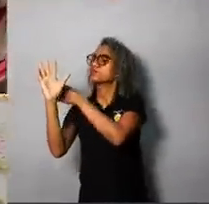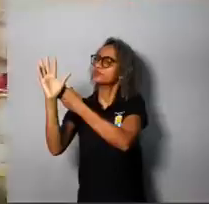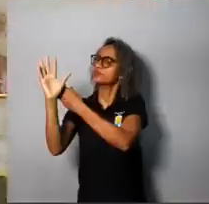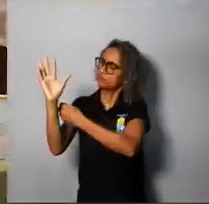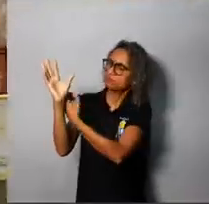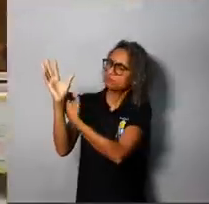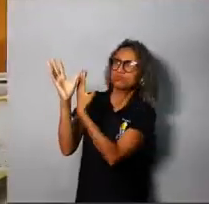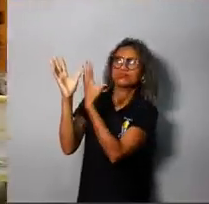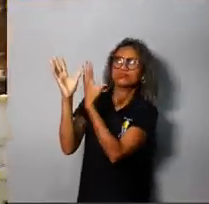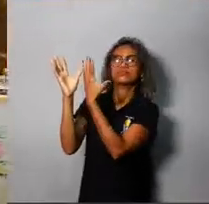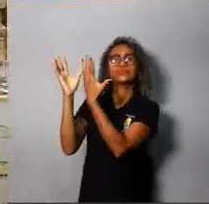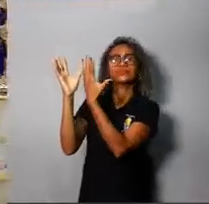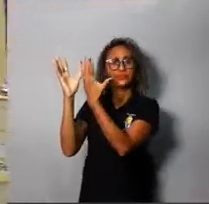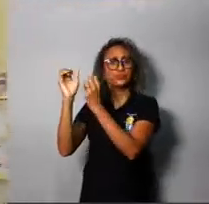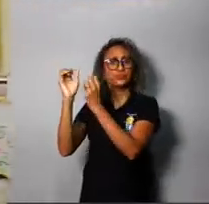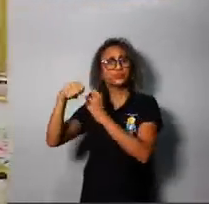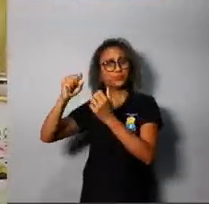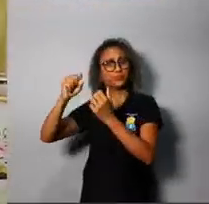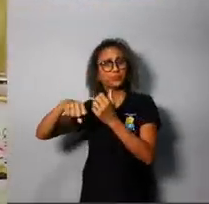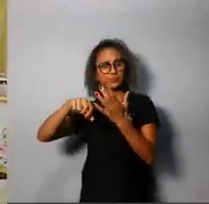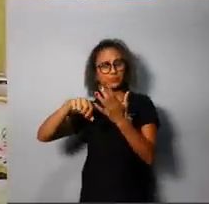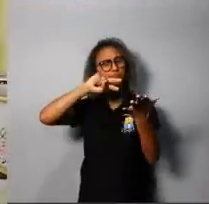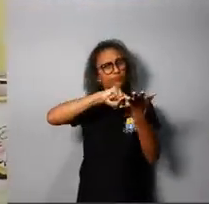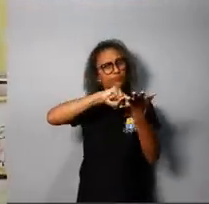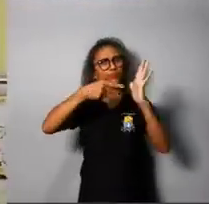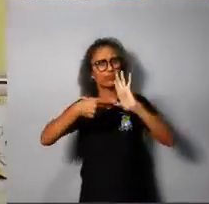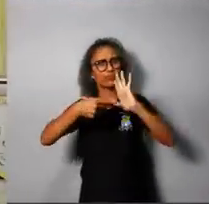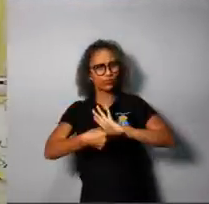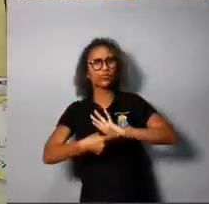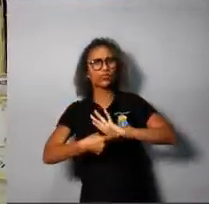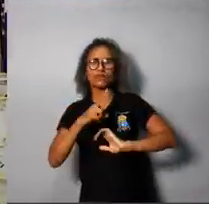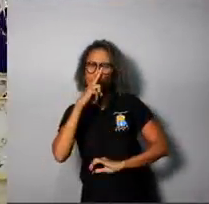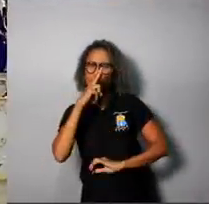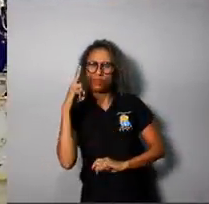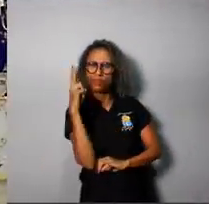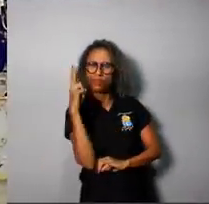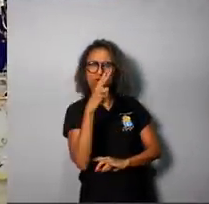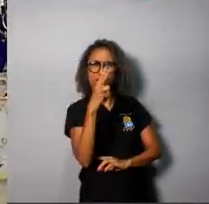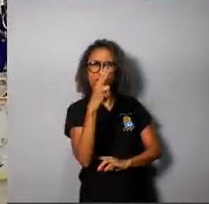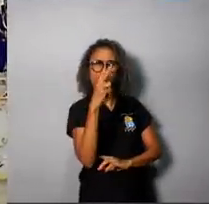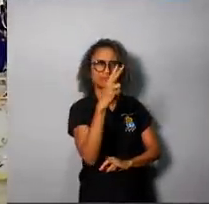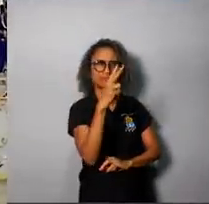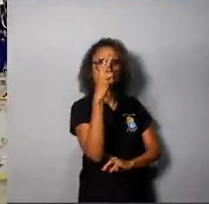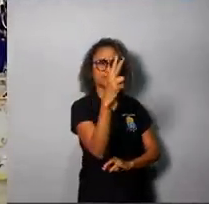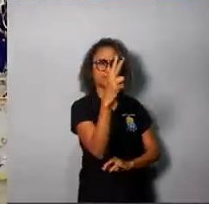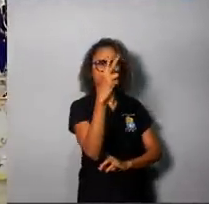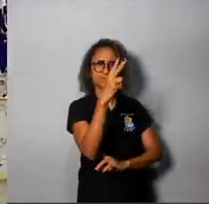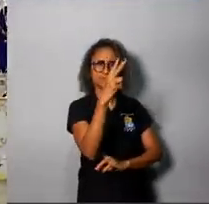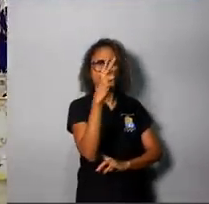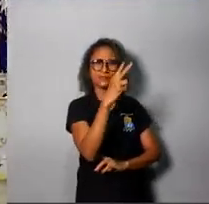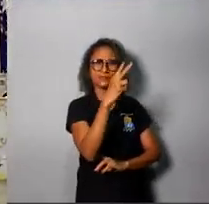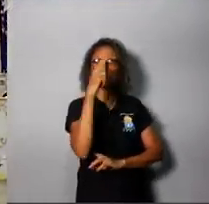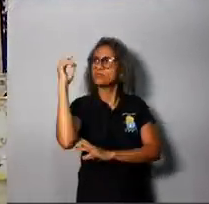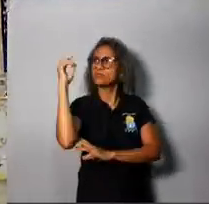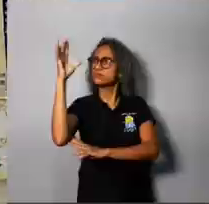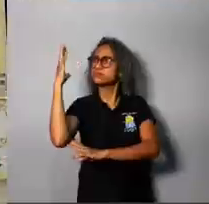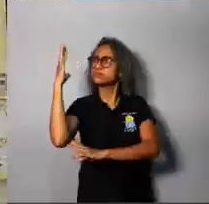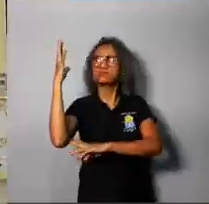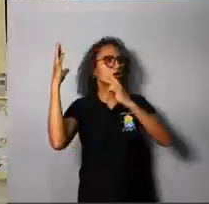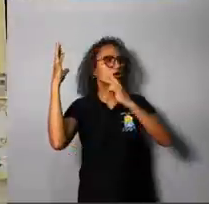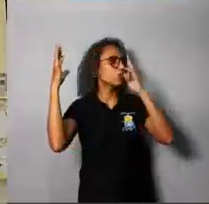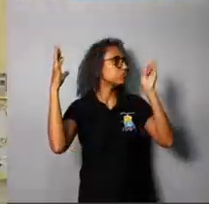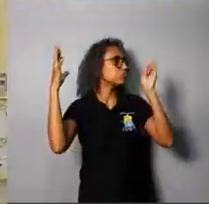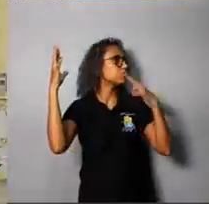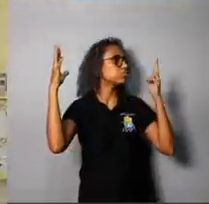brotará. Pela força do vento, da chuva e do sol que